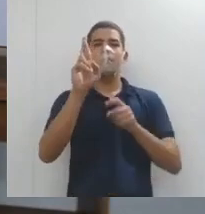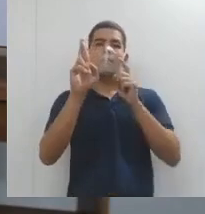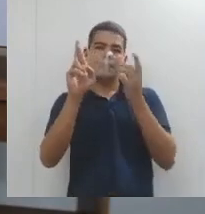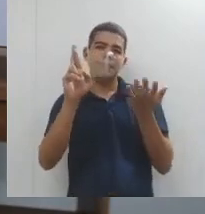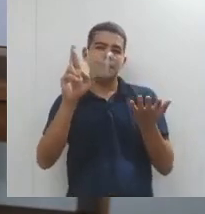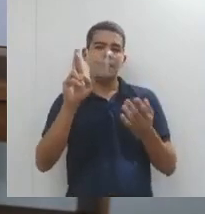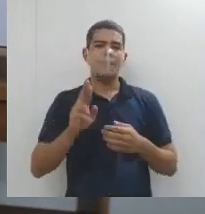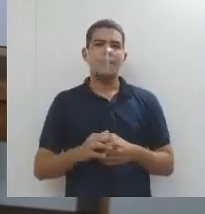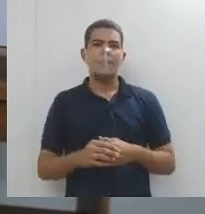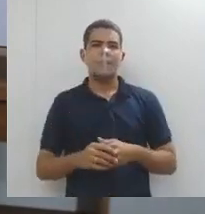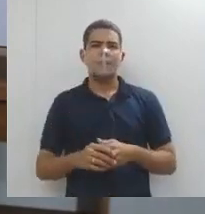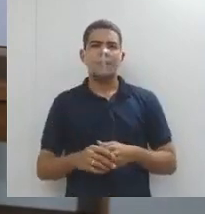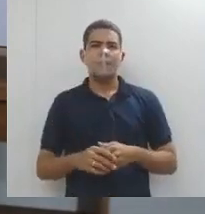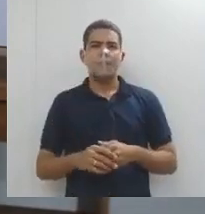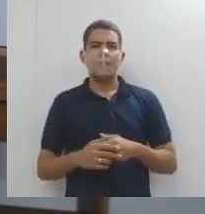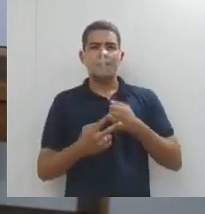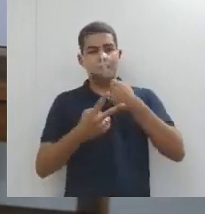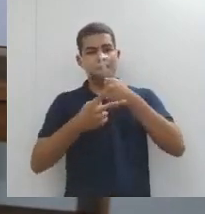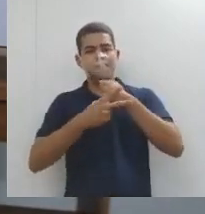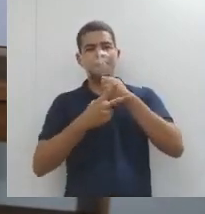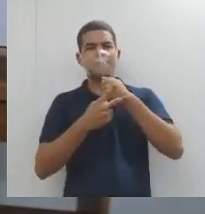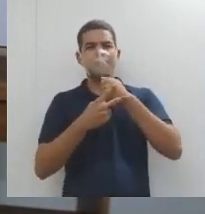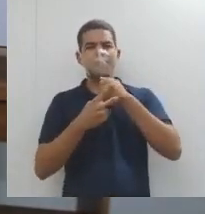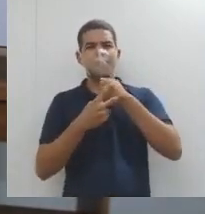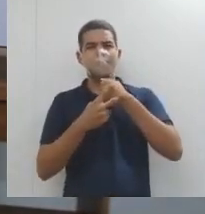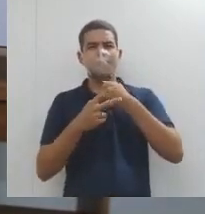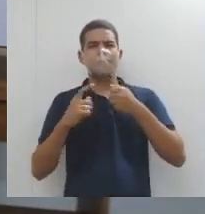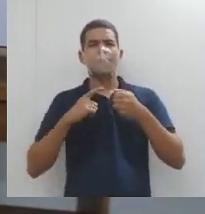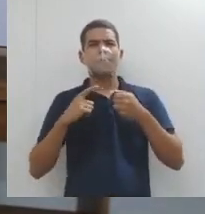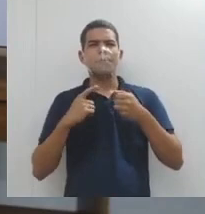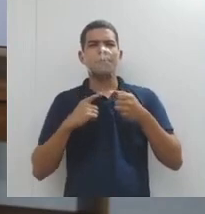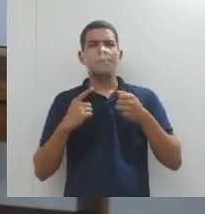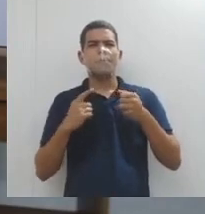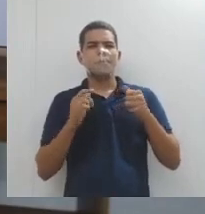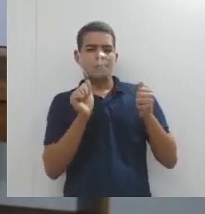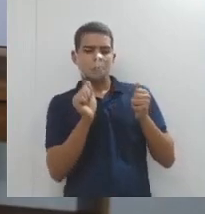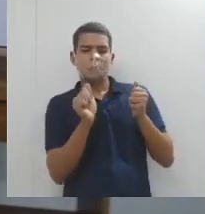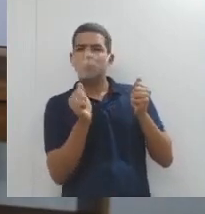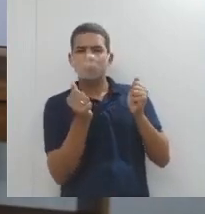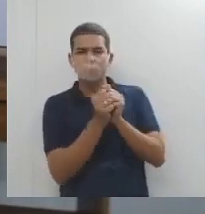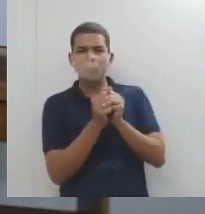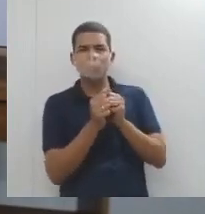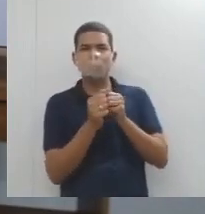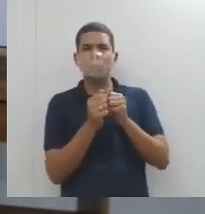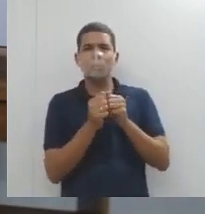tá? Então, esses verbos, eles podem estar...